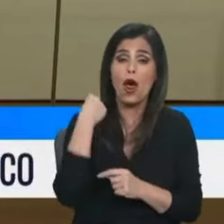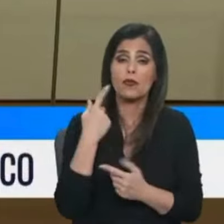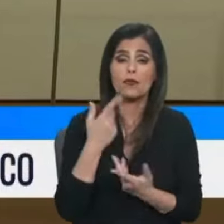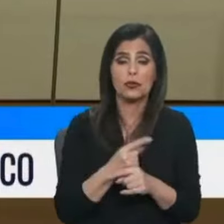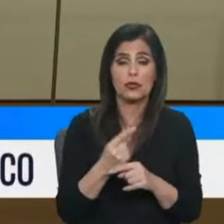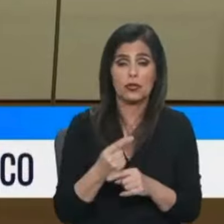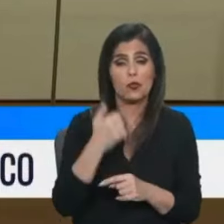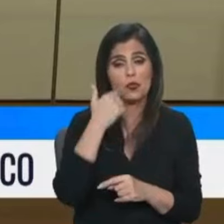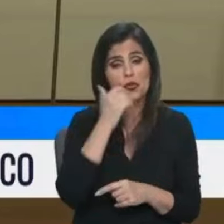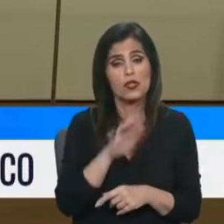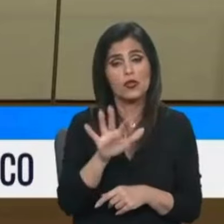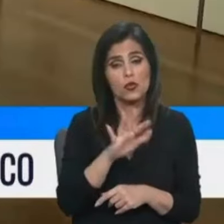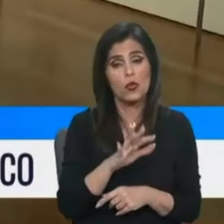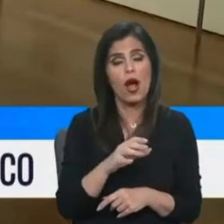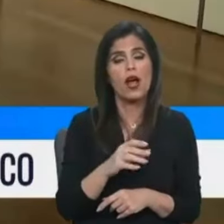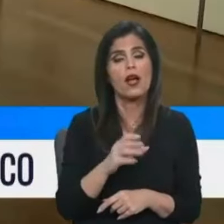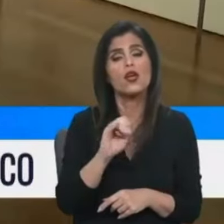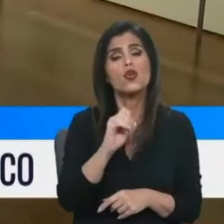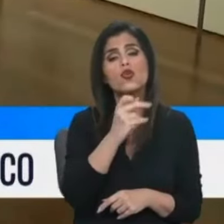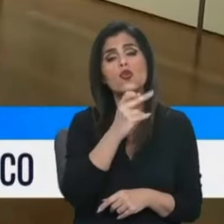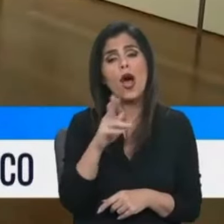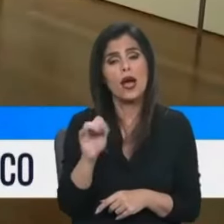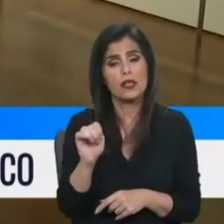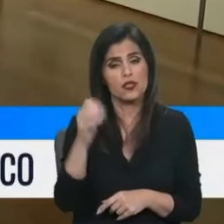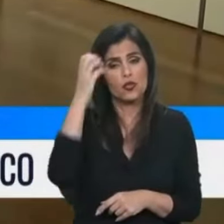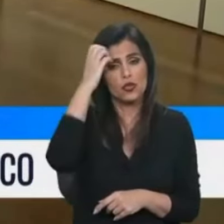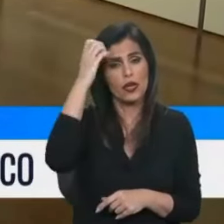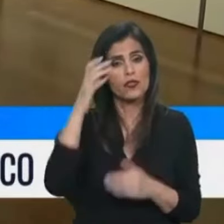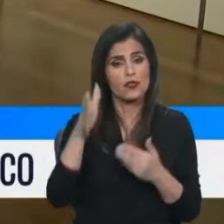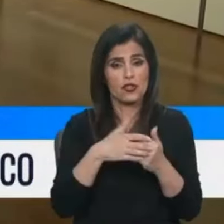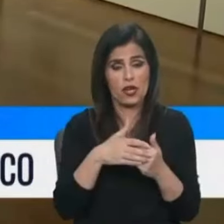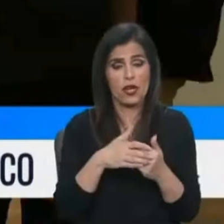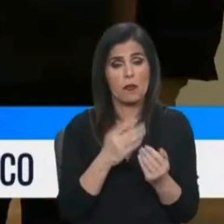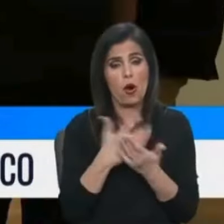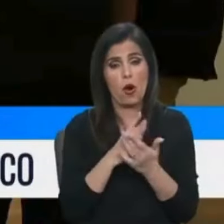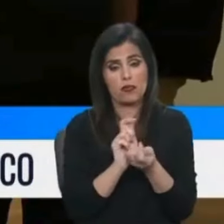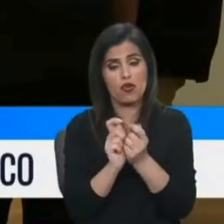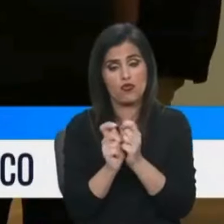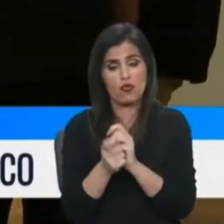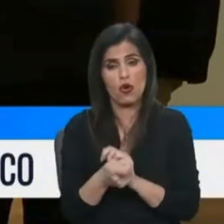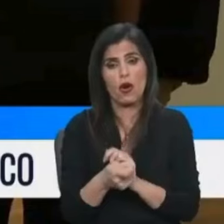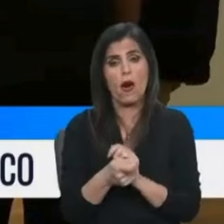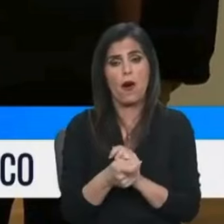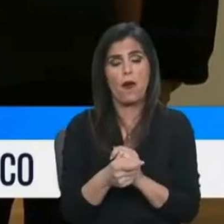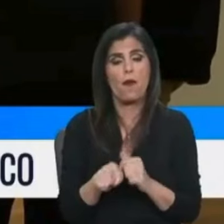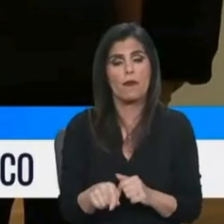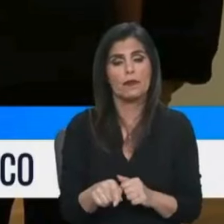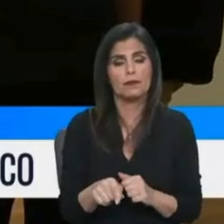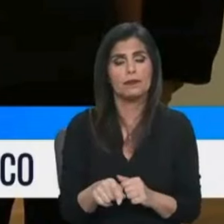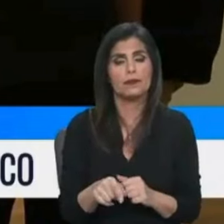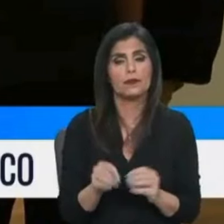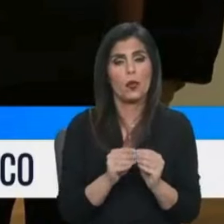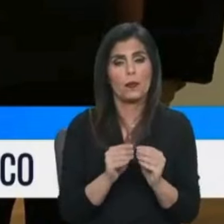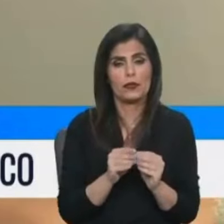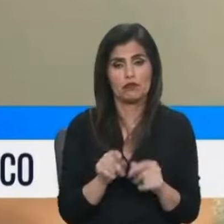Nacional Soares dos Reis ter estado parcialmente encerrado para obras de requalificação. Tinha sempre visto